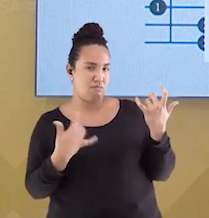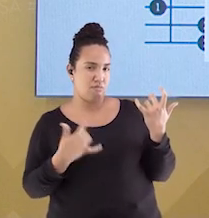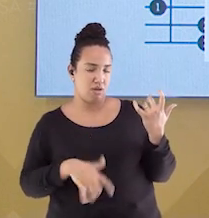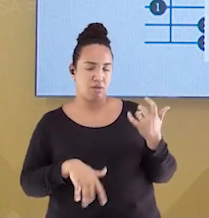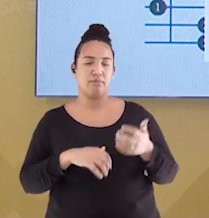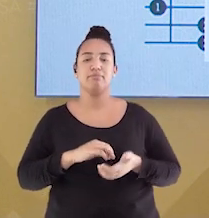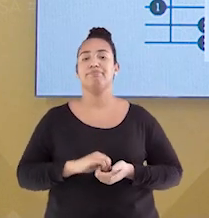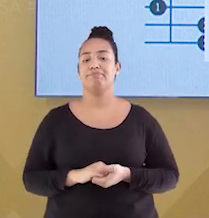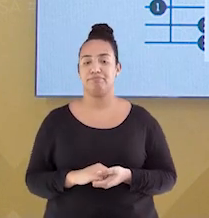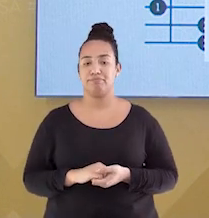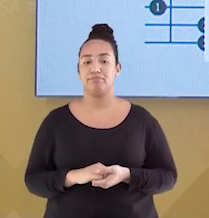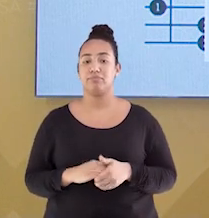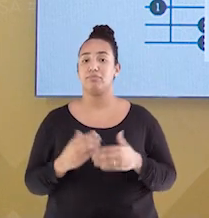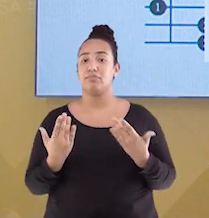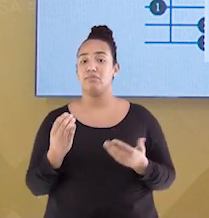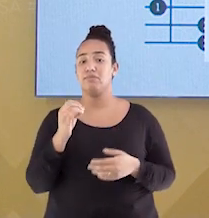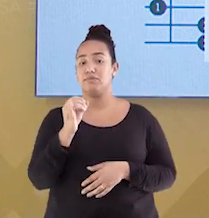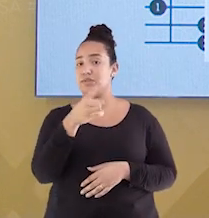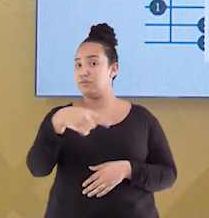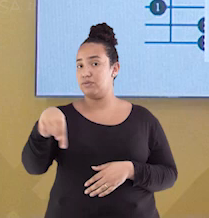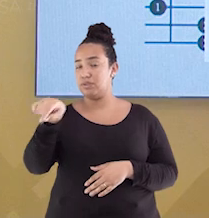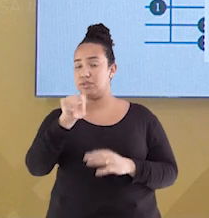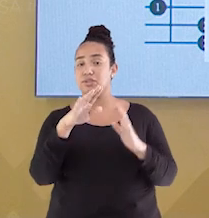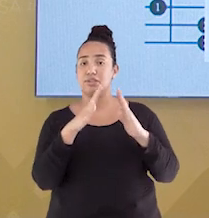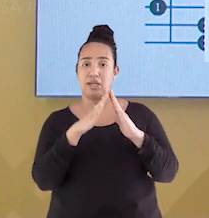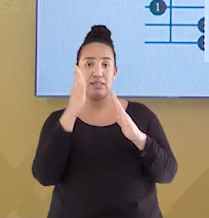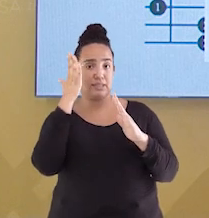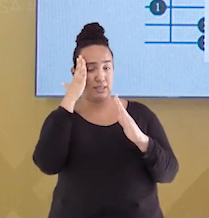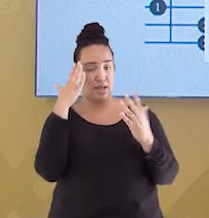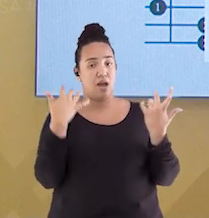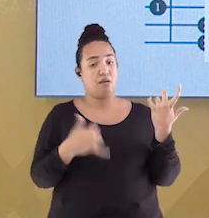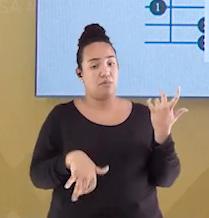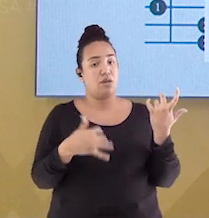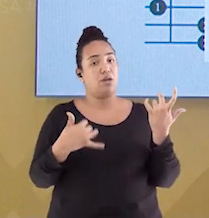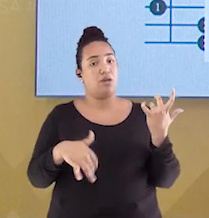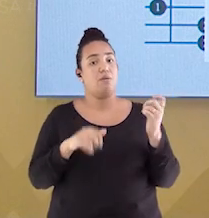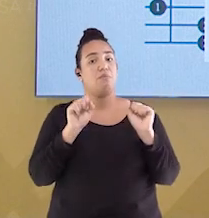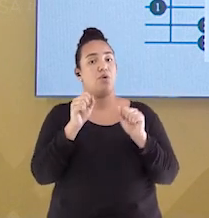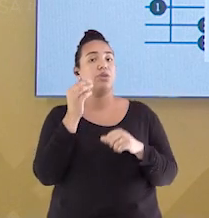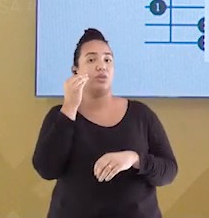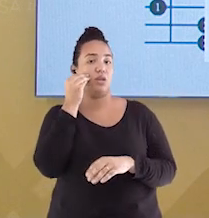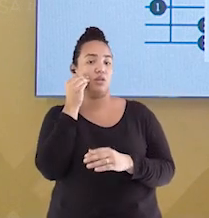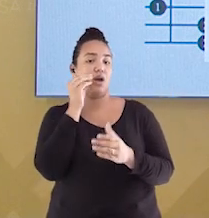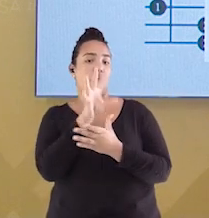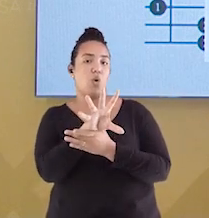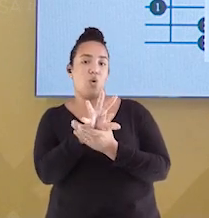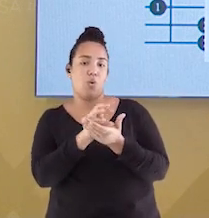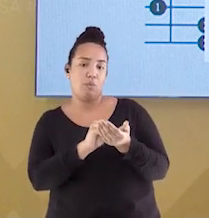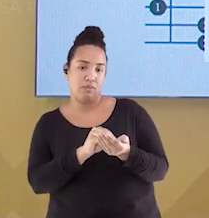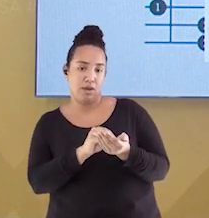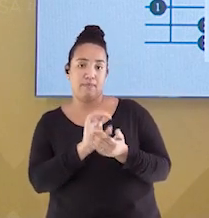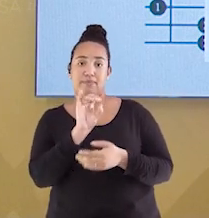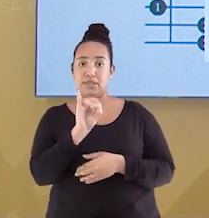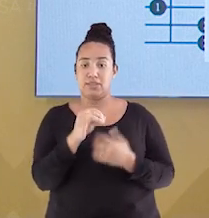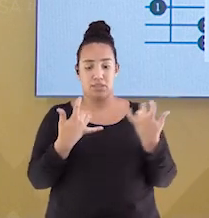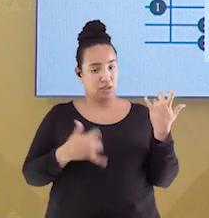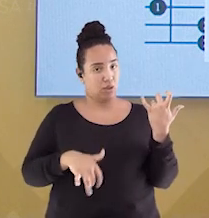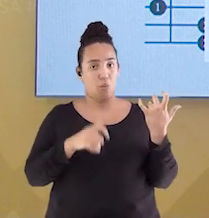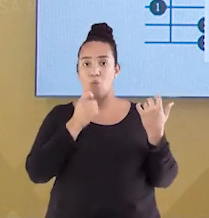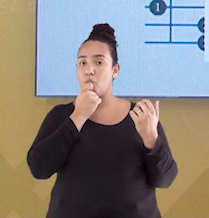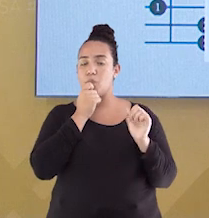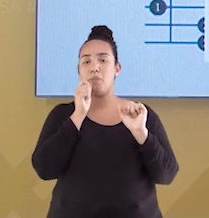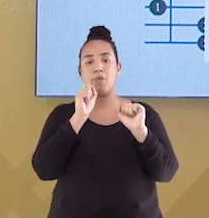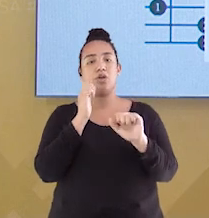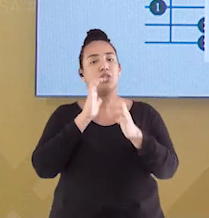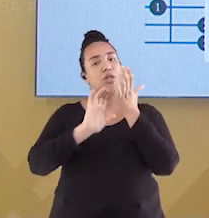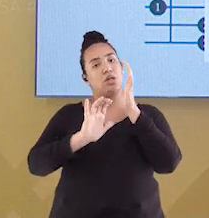Inclusive, seria até legal vocês tentassem me acompanhar aí de casa, quem toca o instrumento. Quem não toca pode me acompanhar cantando e batendo palmas.